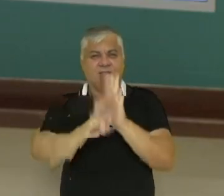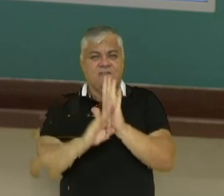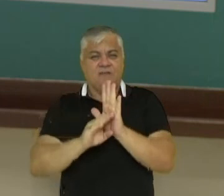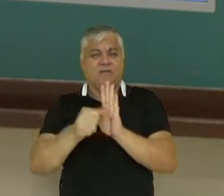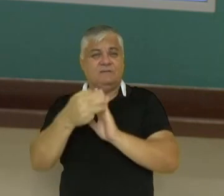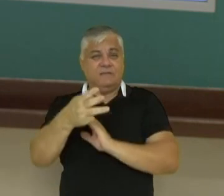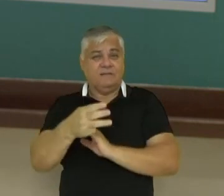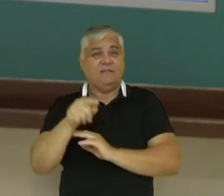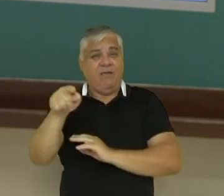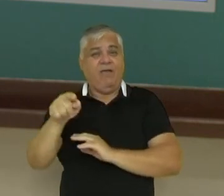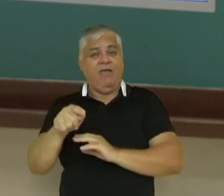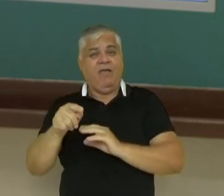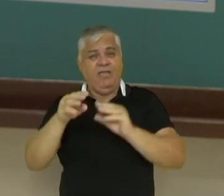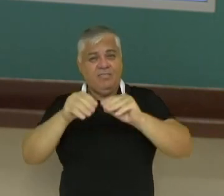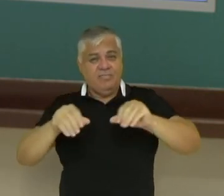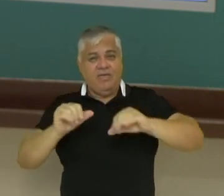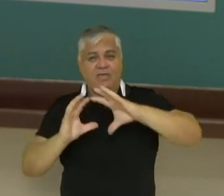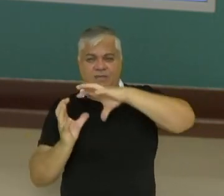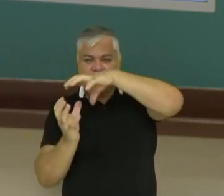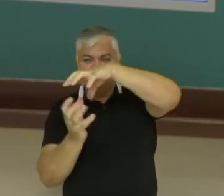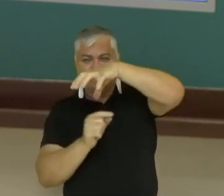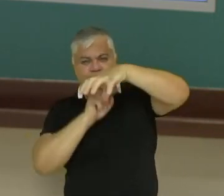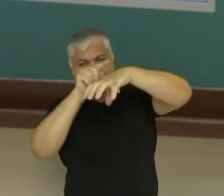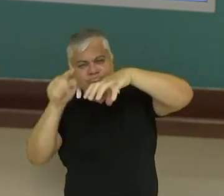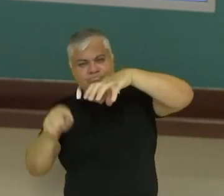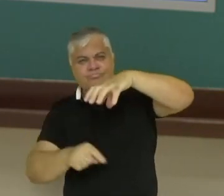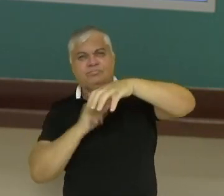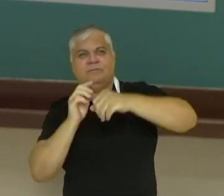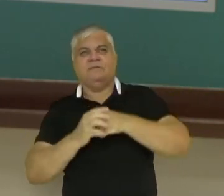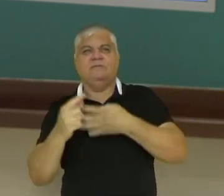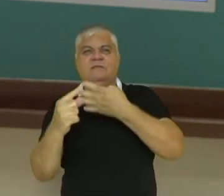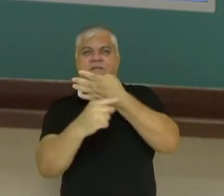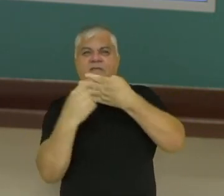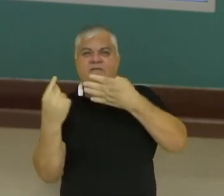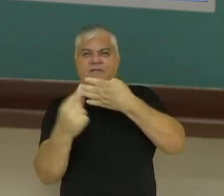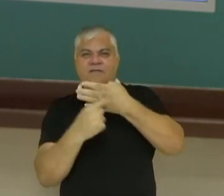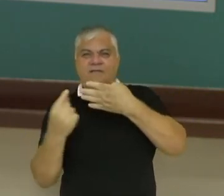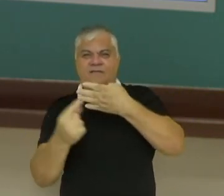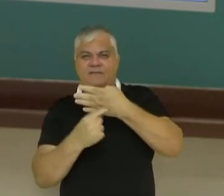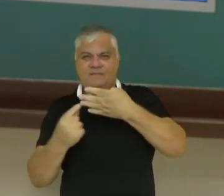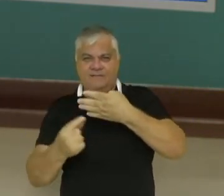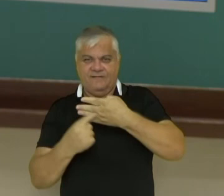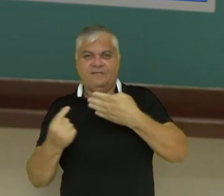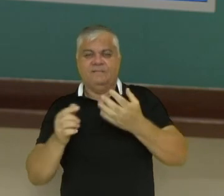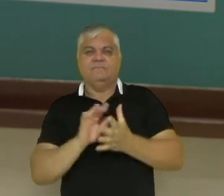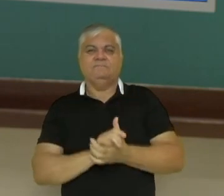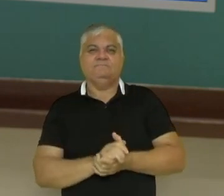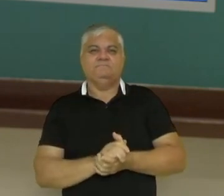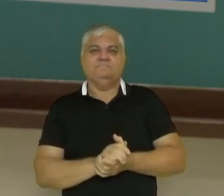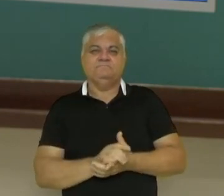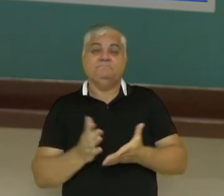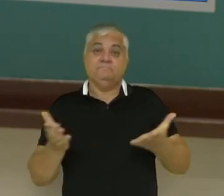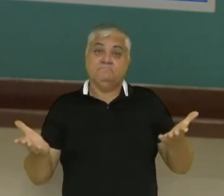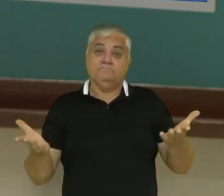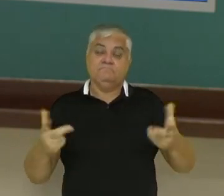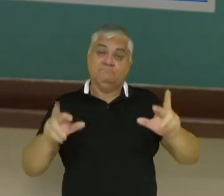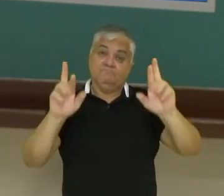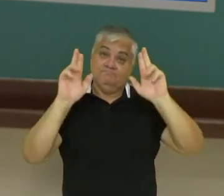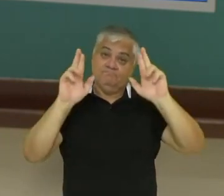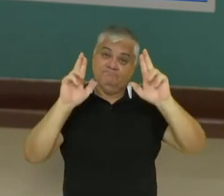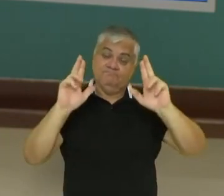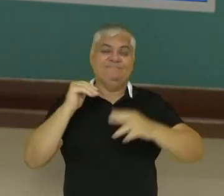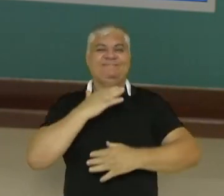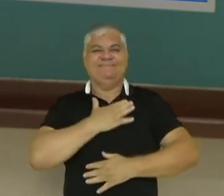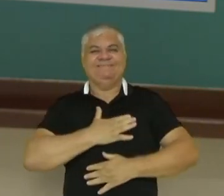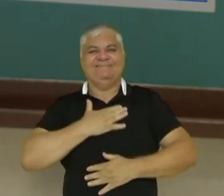esférico. Ok? Bem, aqui está as nossas referências e eu espero que vocês tenham